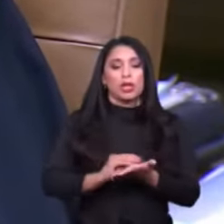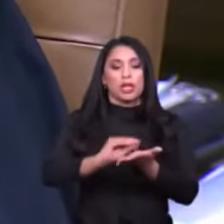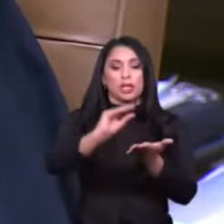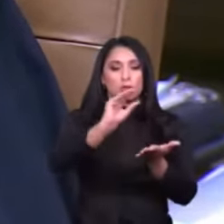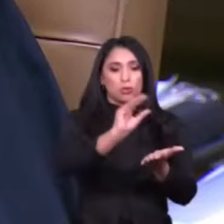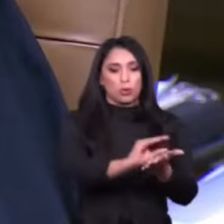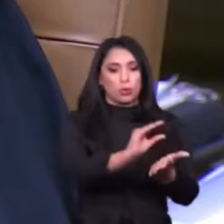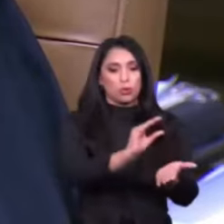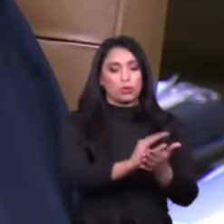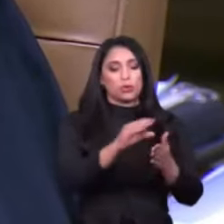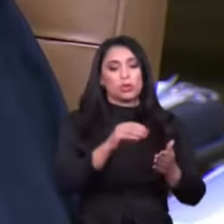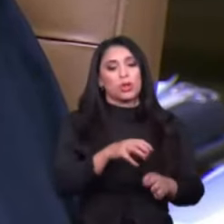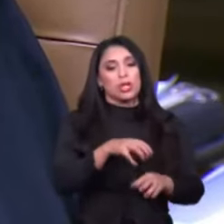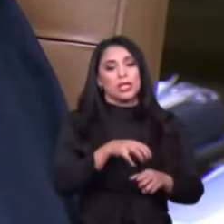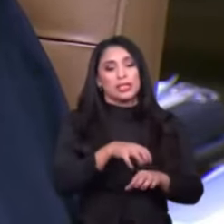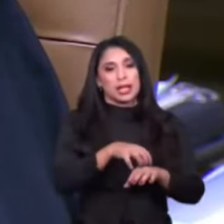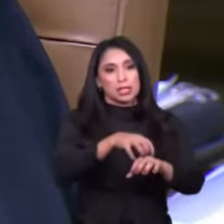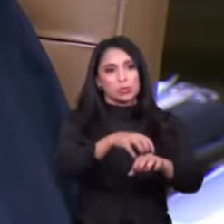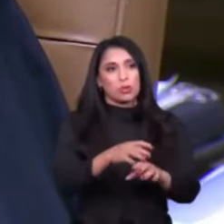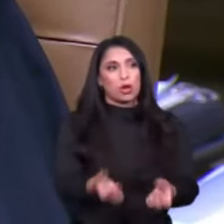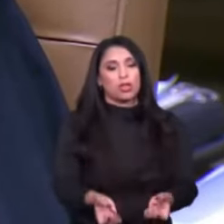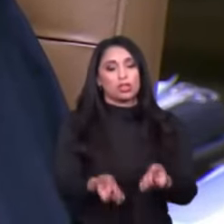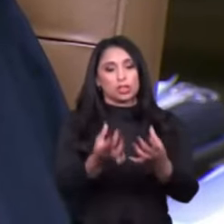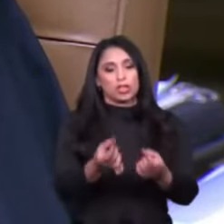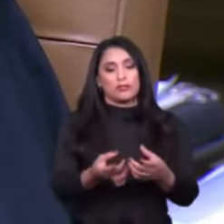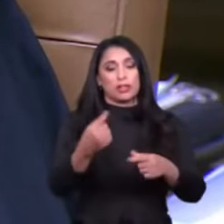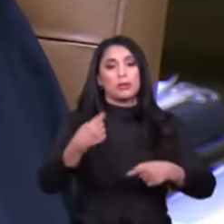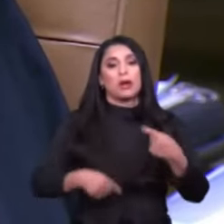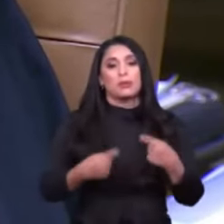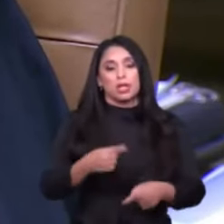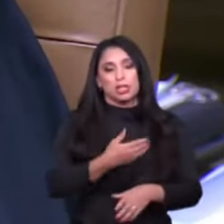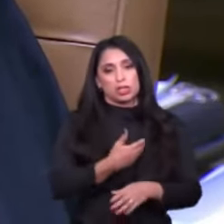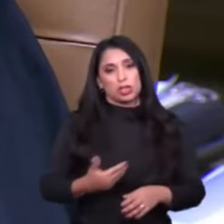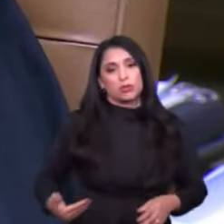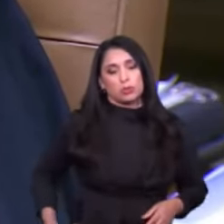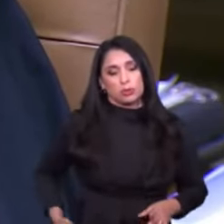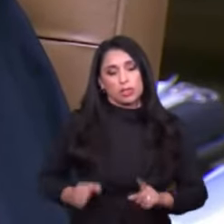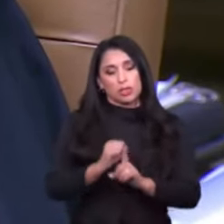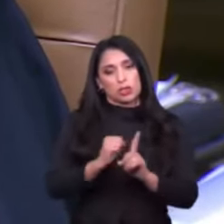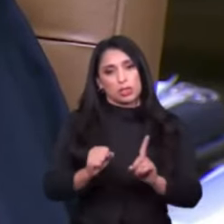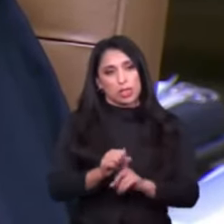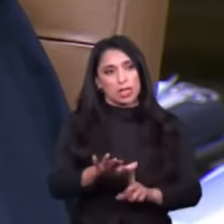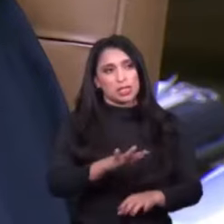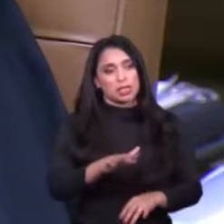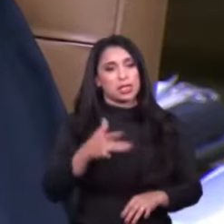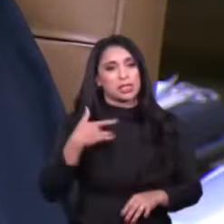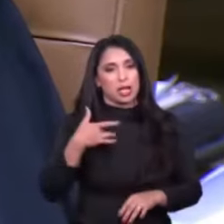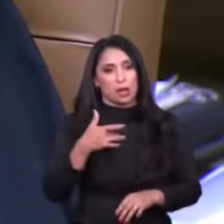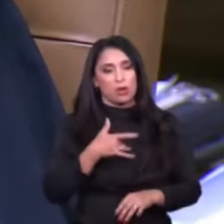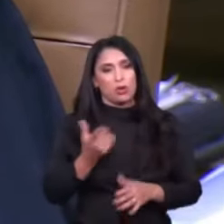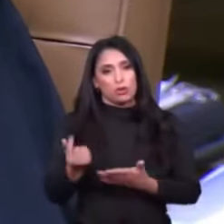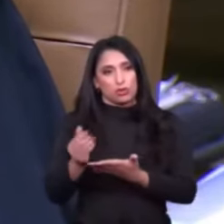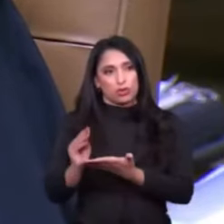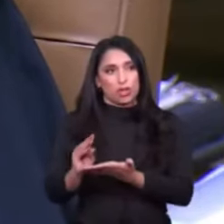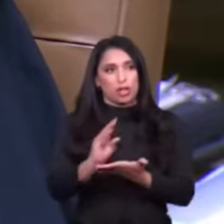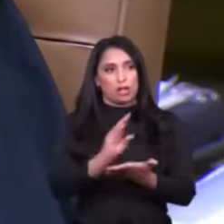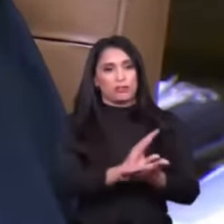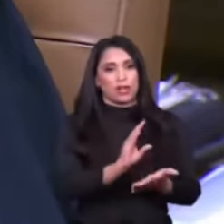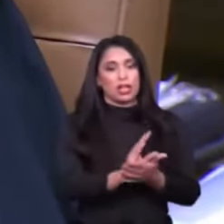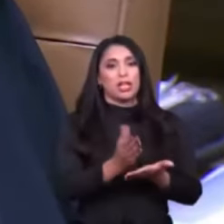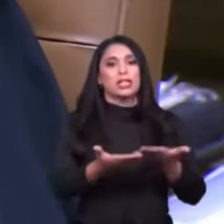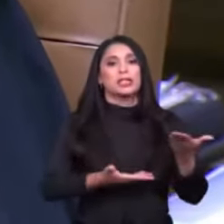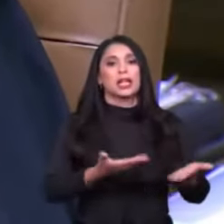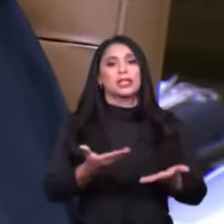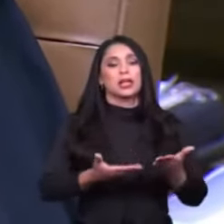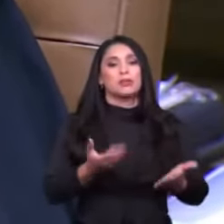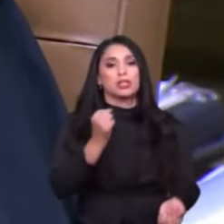produção, transporte e comercialização para políticas públicas sociais e de saúde, especialmente no tratamento de viciados e no